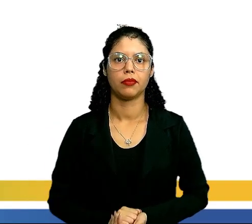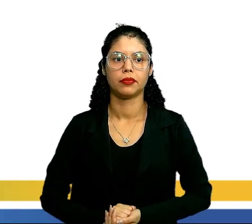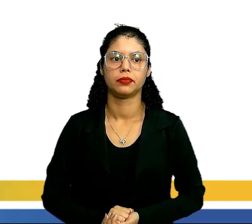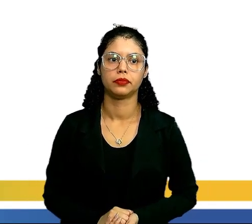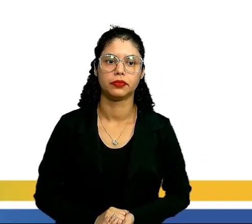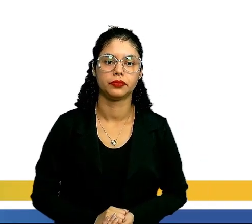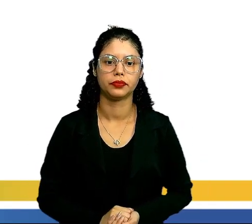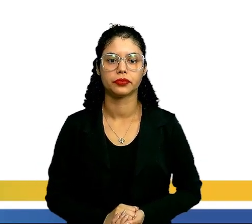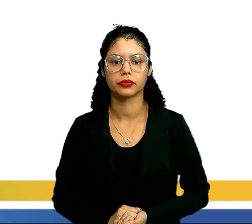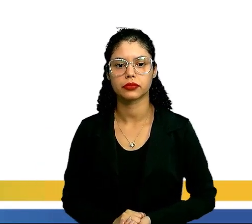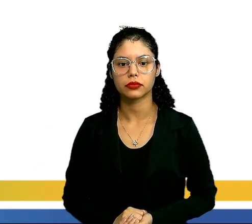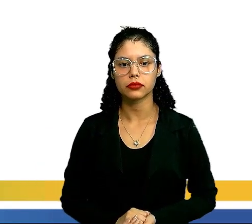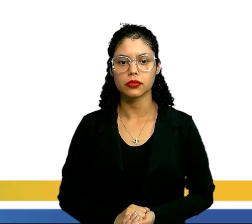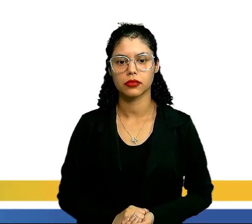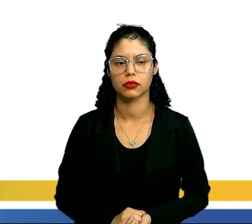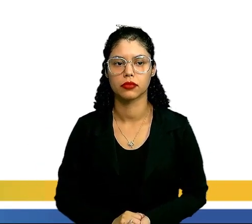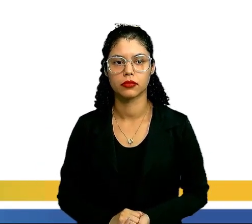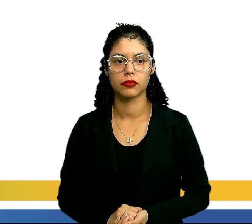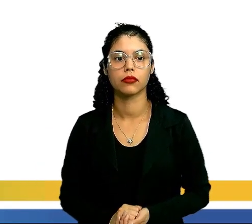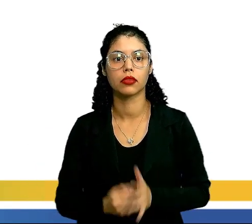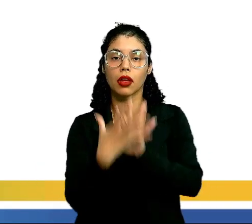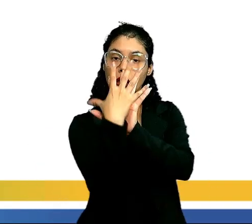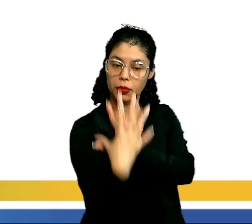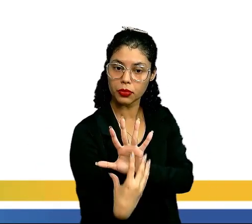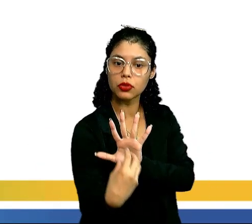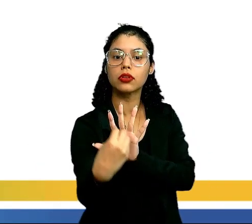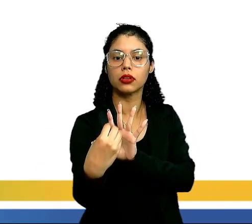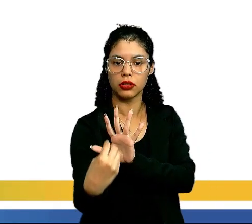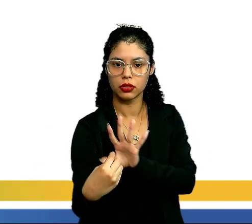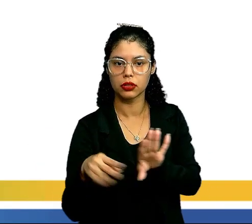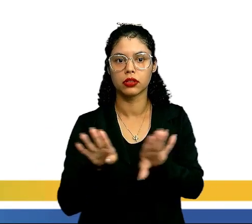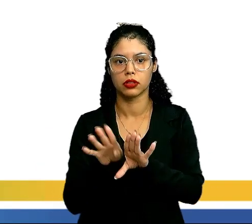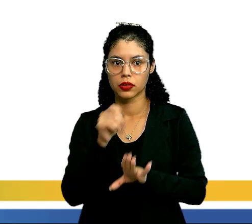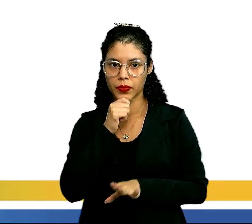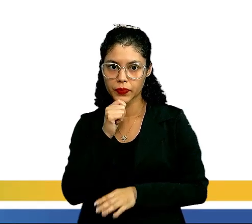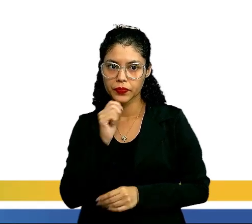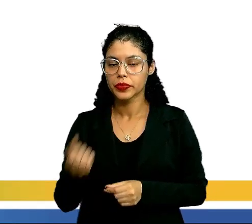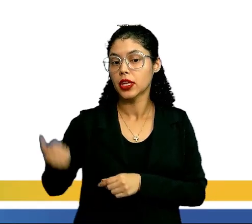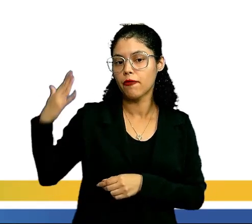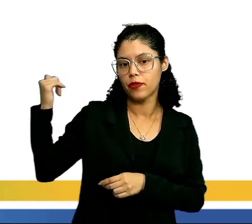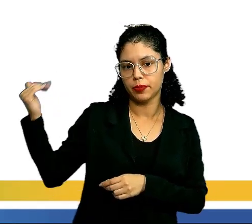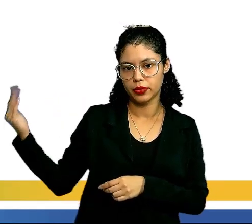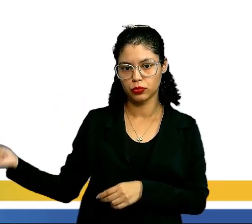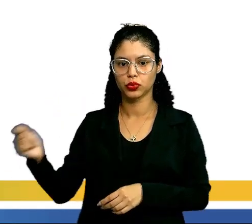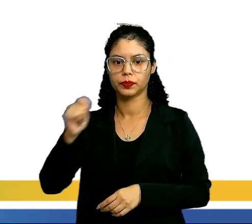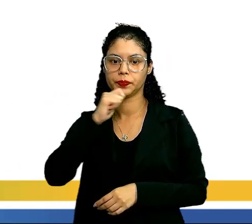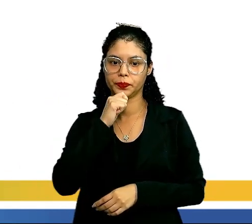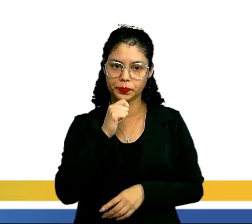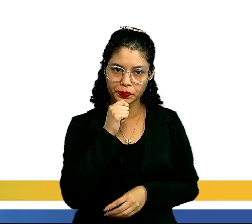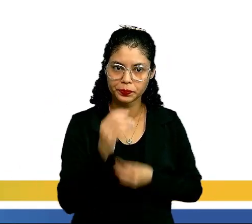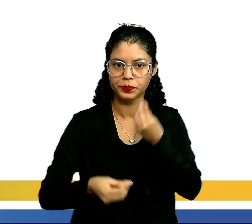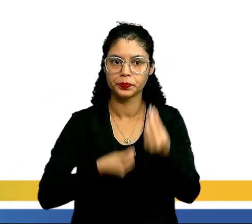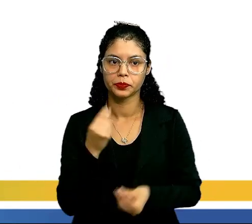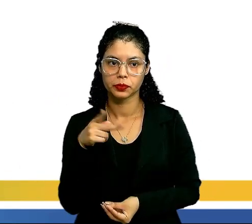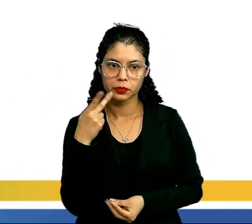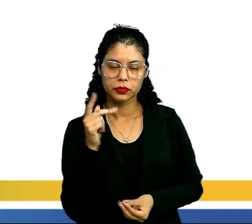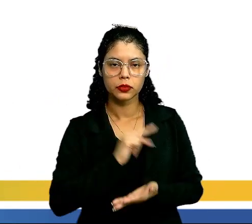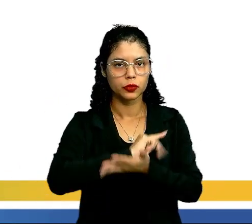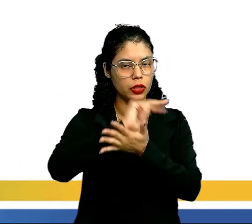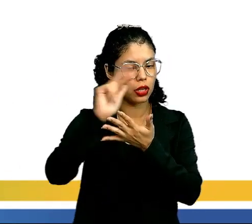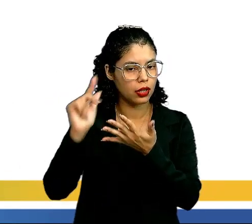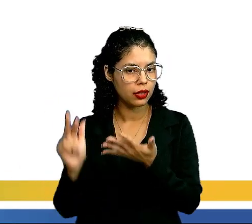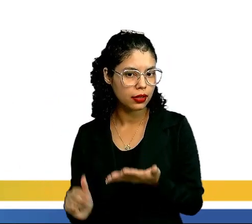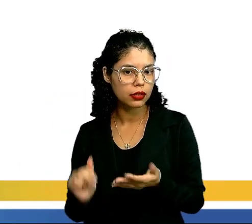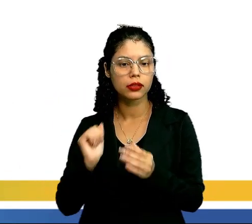assim. Bom, a projeção cilíndrica, ela é muito famosa, como eu disse, e existem